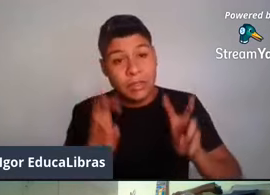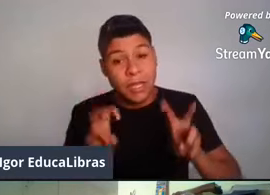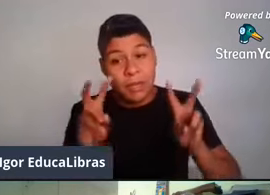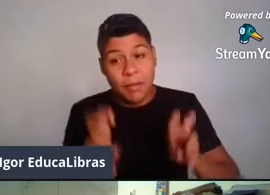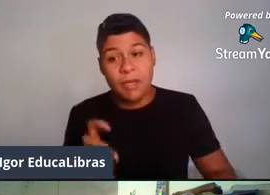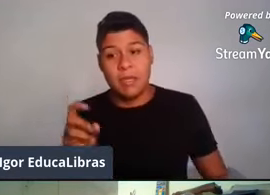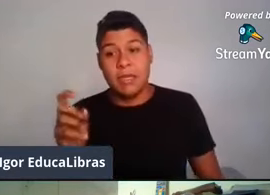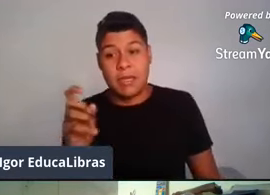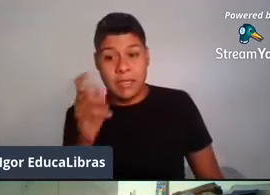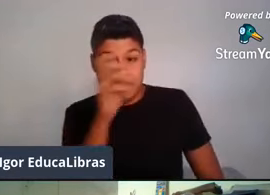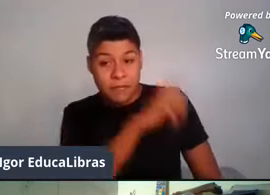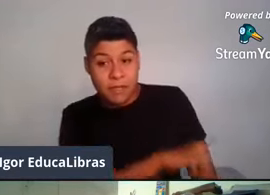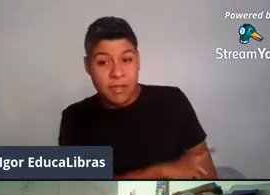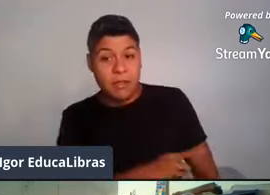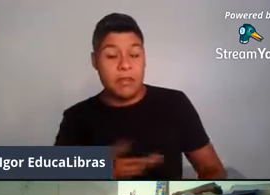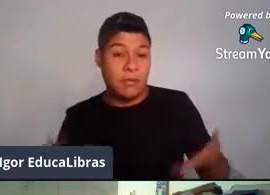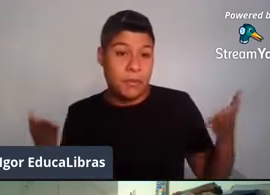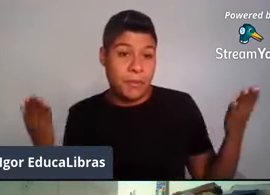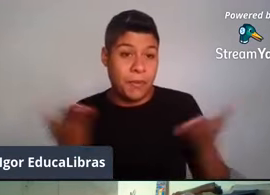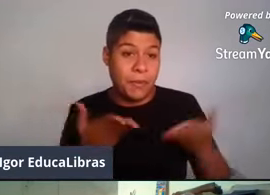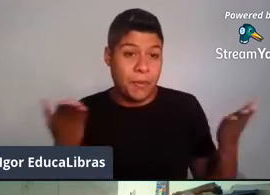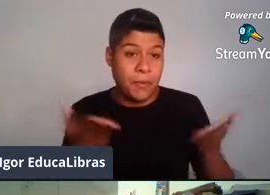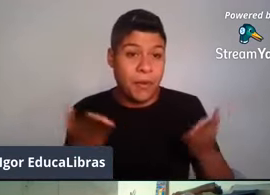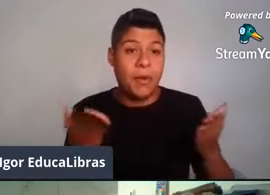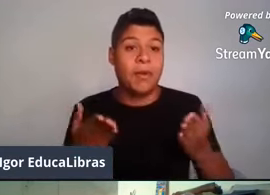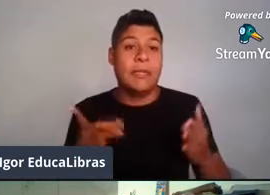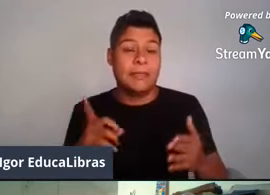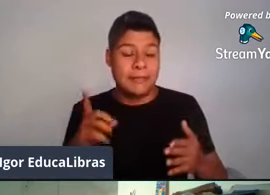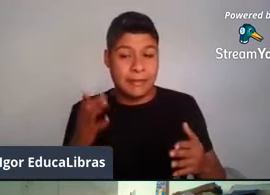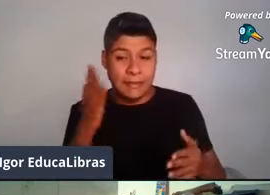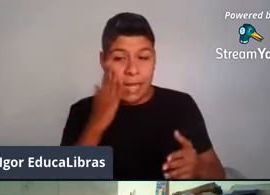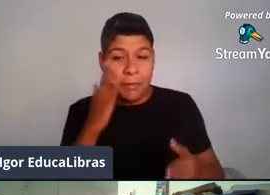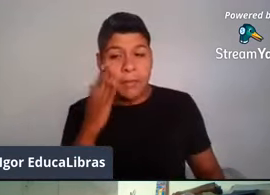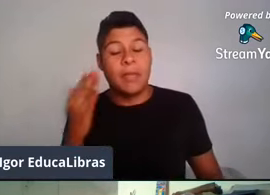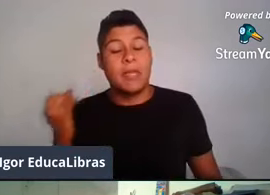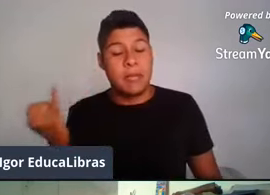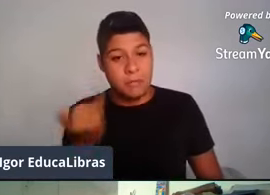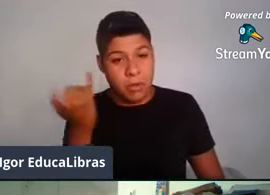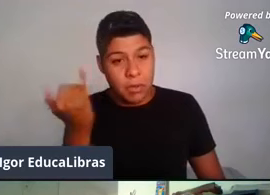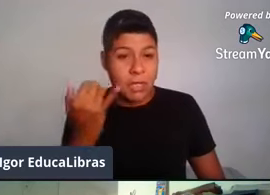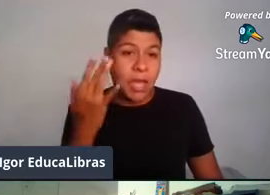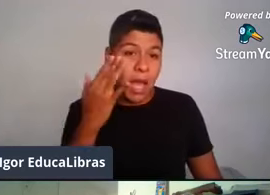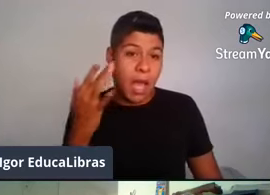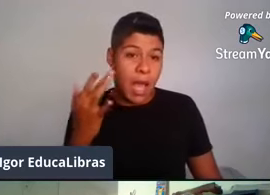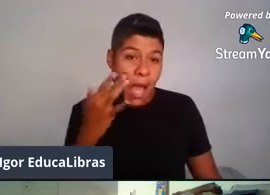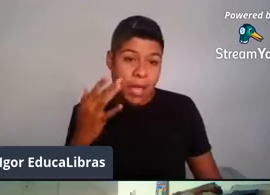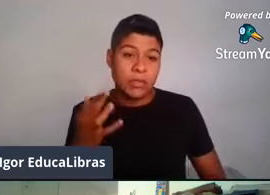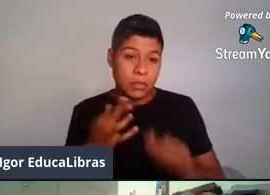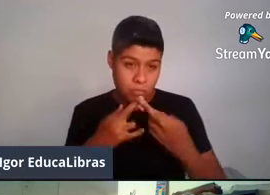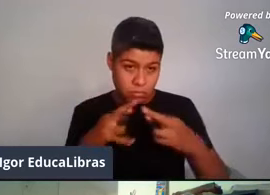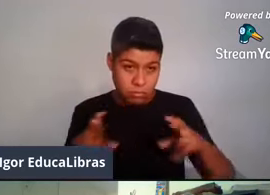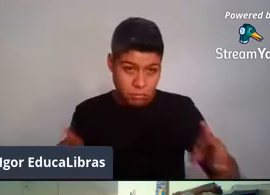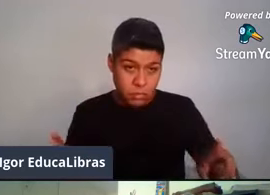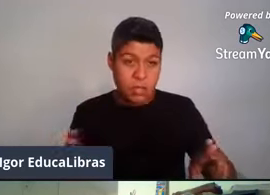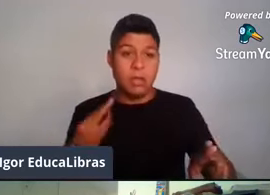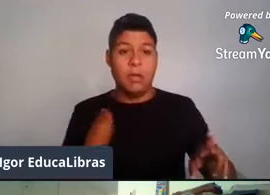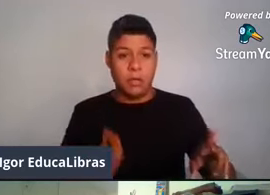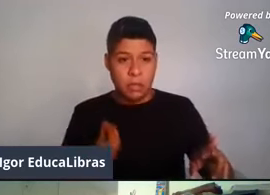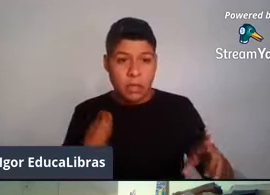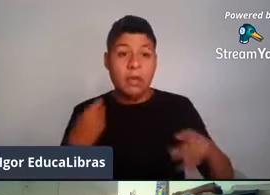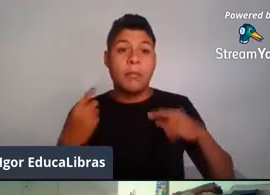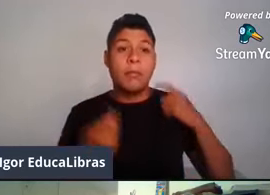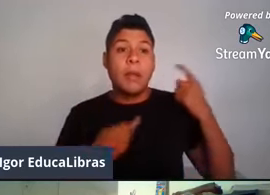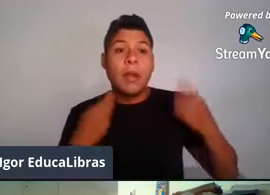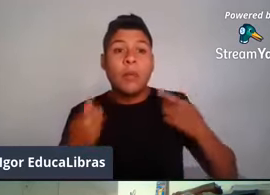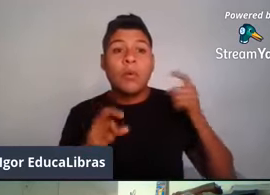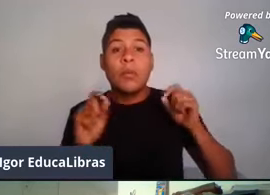nesse momento atual. Tem sido importante e eu acho que a solução, mas eu também me preocupo com isso.